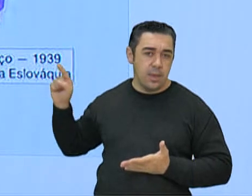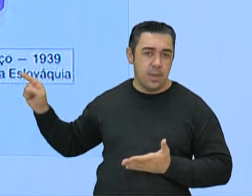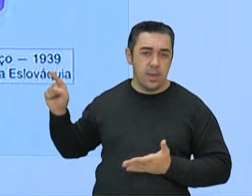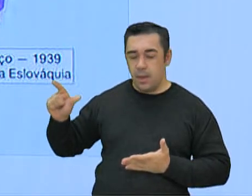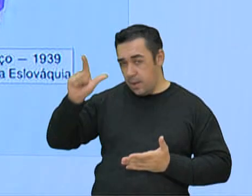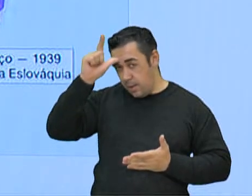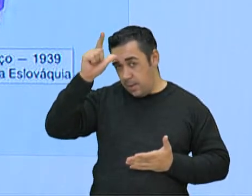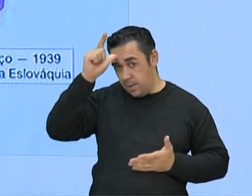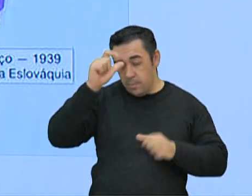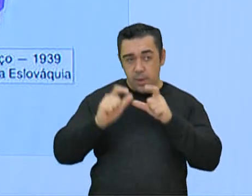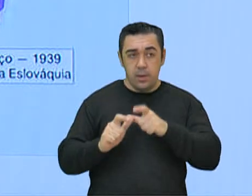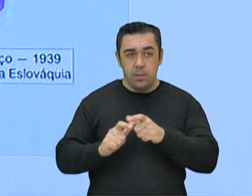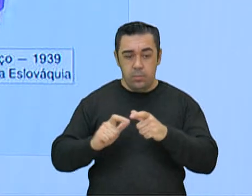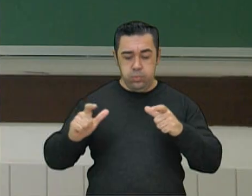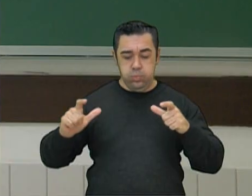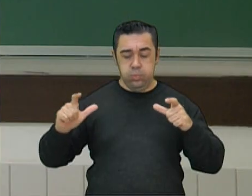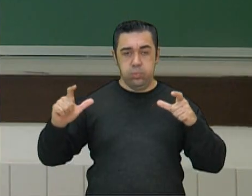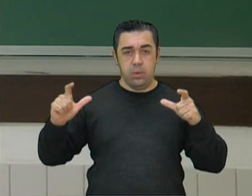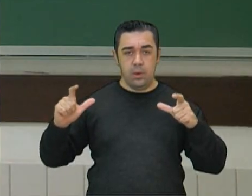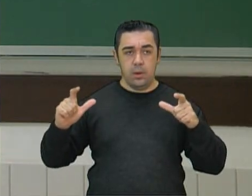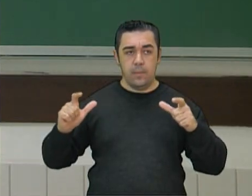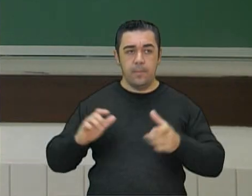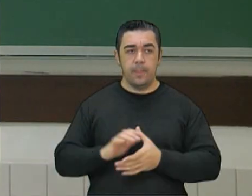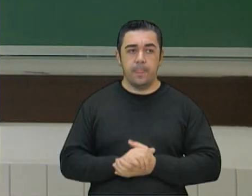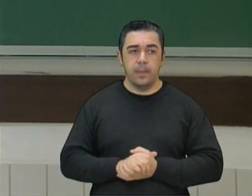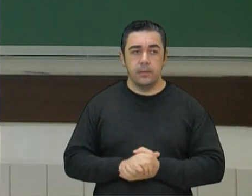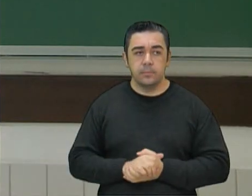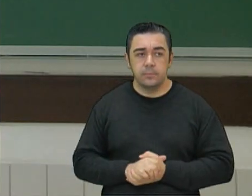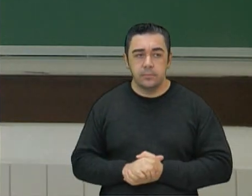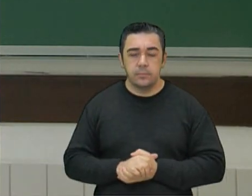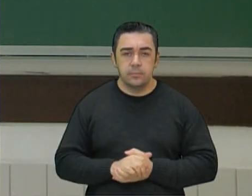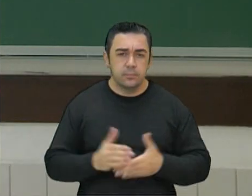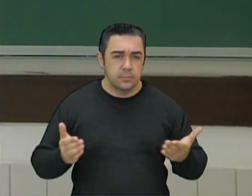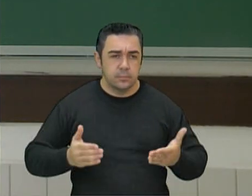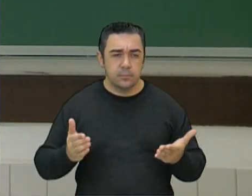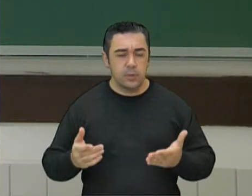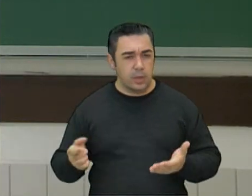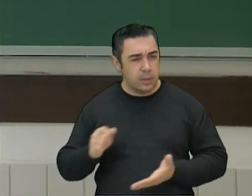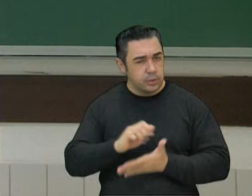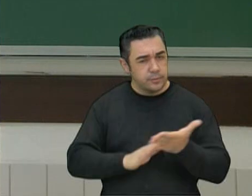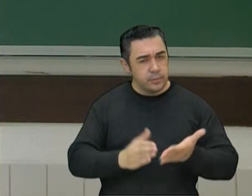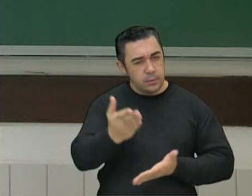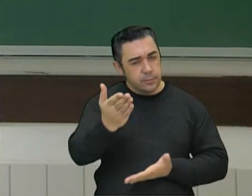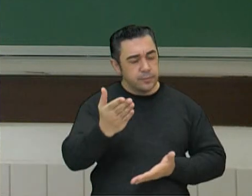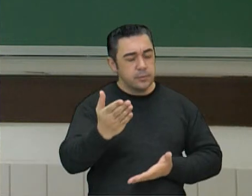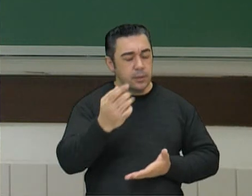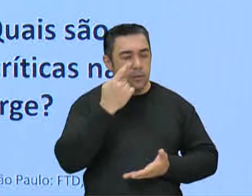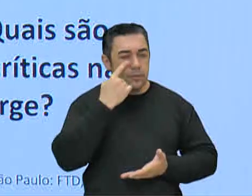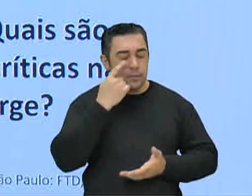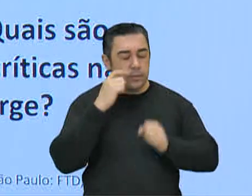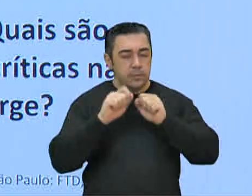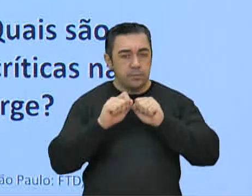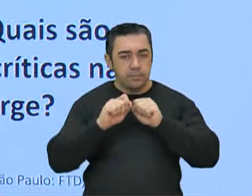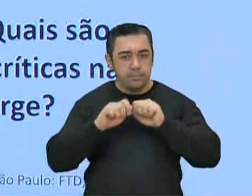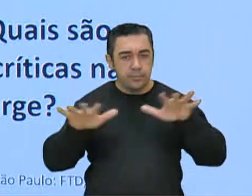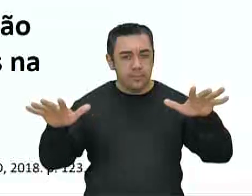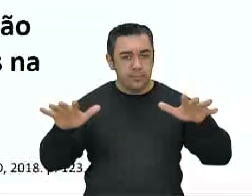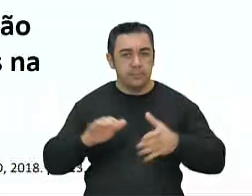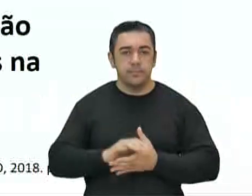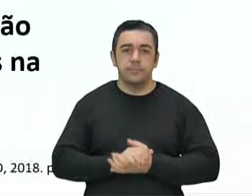dessa expansão da Alemanha. Aqui, então, mais uma tarefa sobre essa expansão alemã.